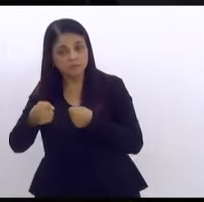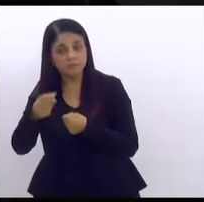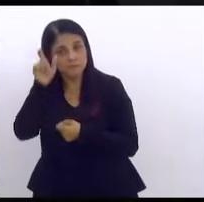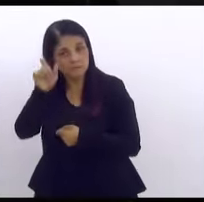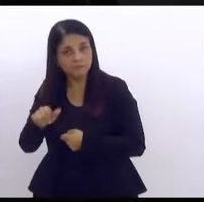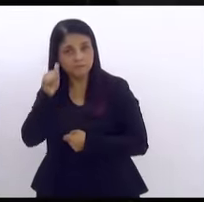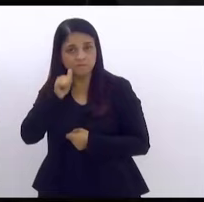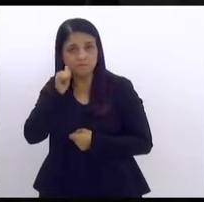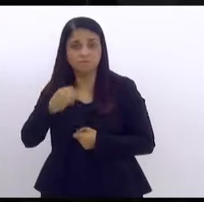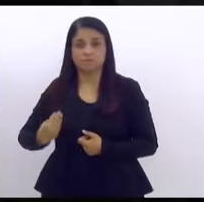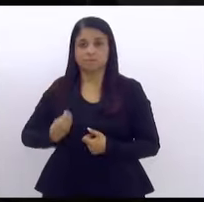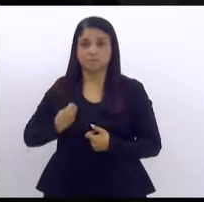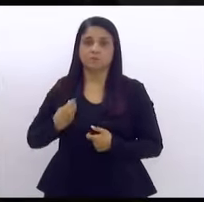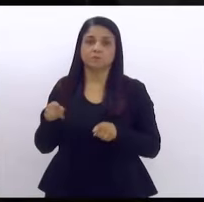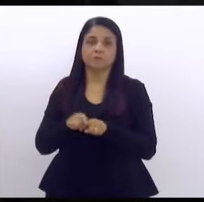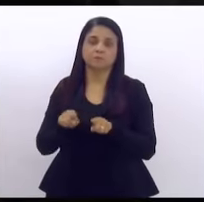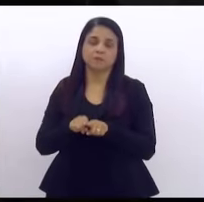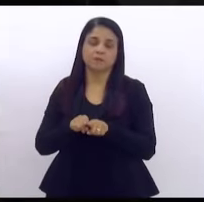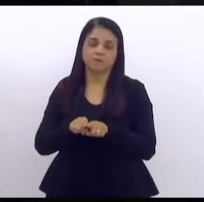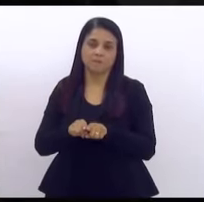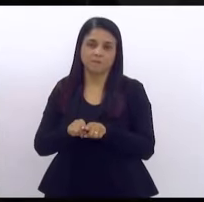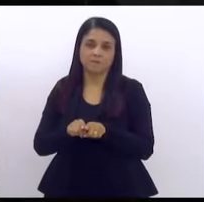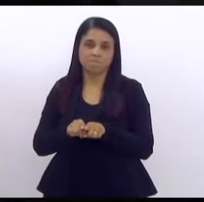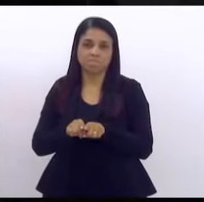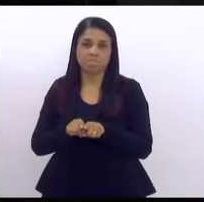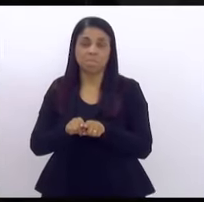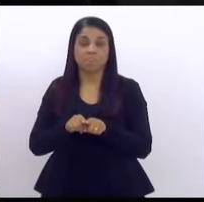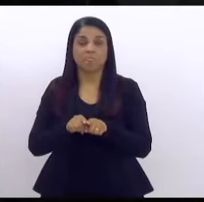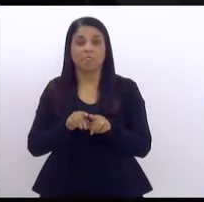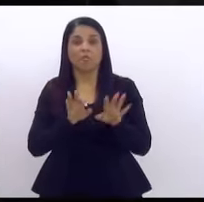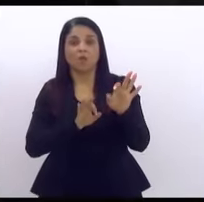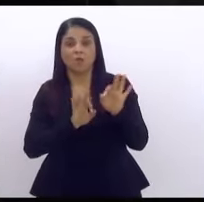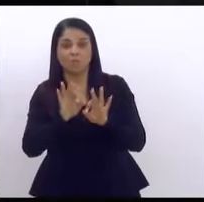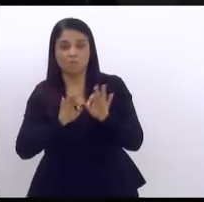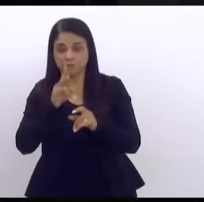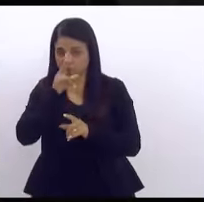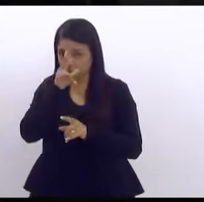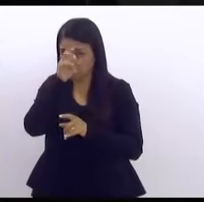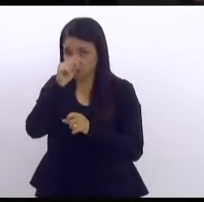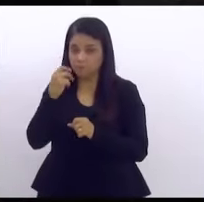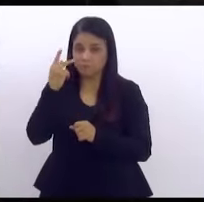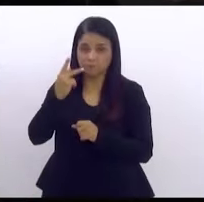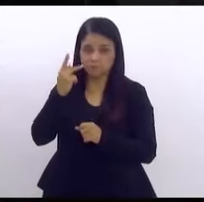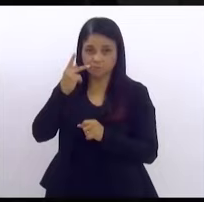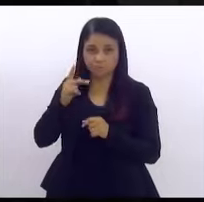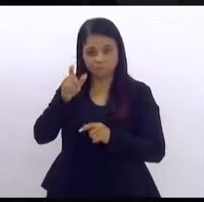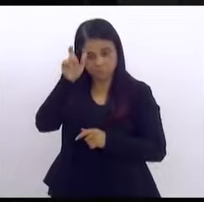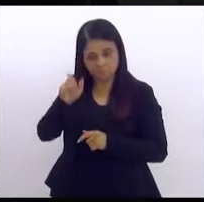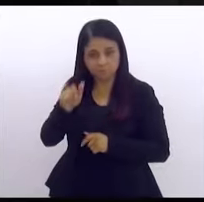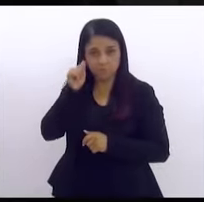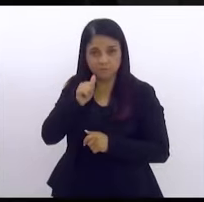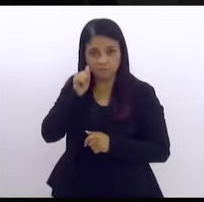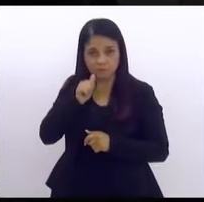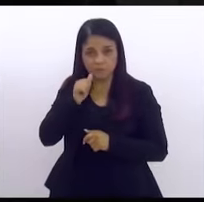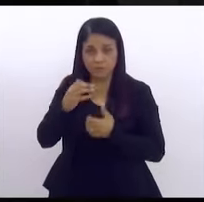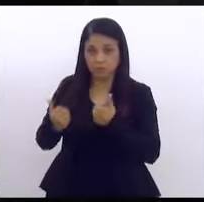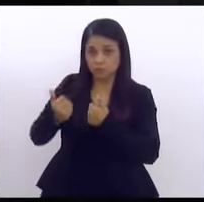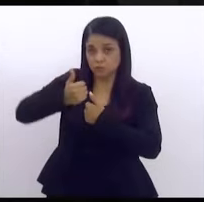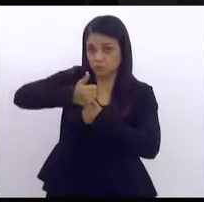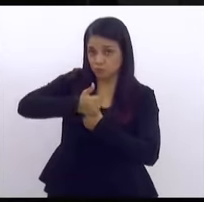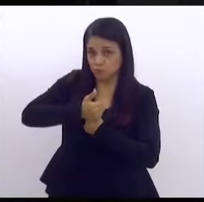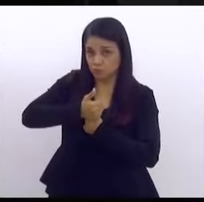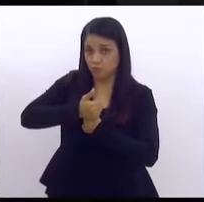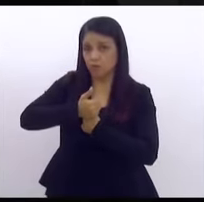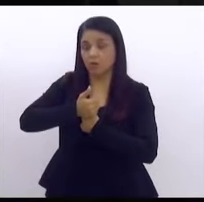das mulheres também. E aí, o programa de fortalecimento das políticas para mulheres, que substituirá